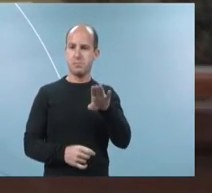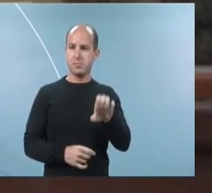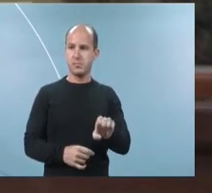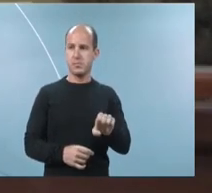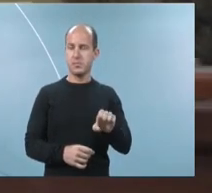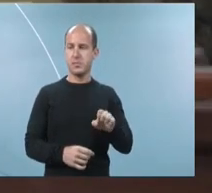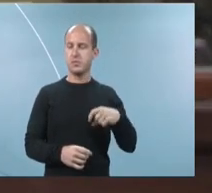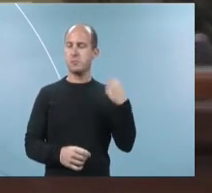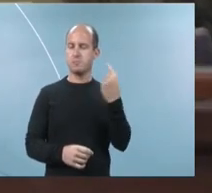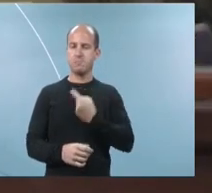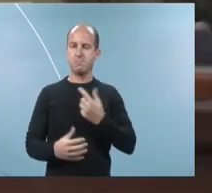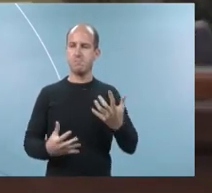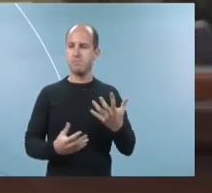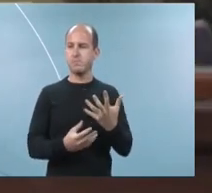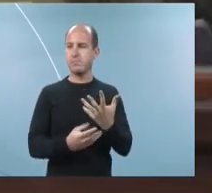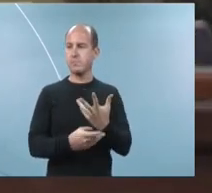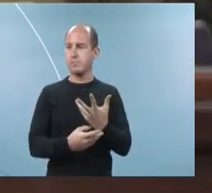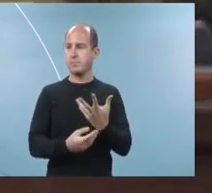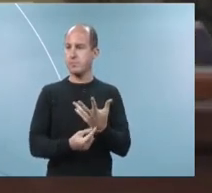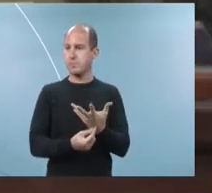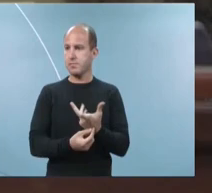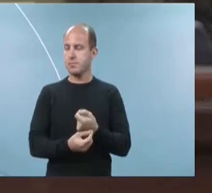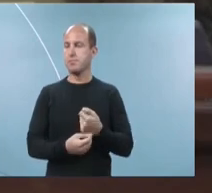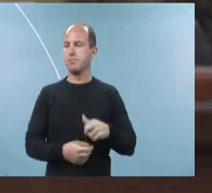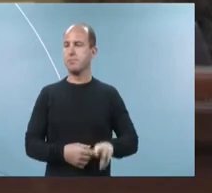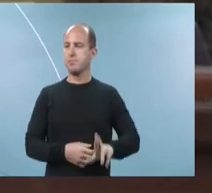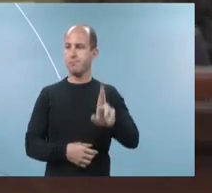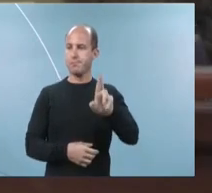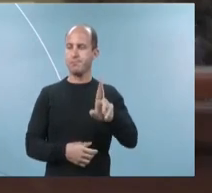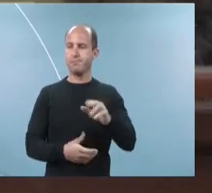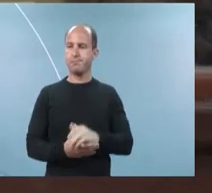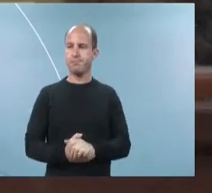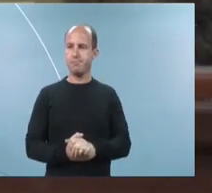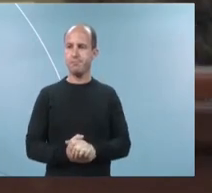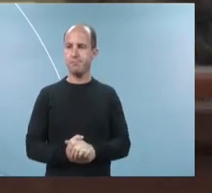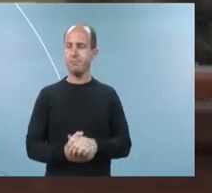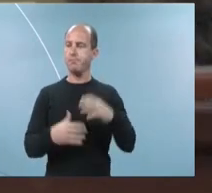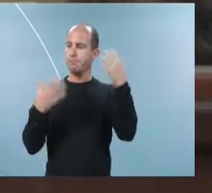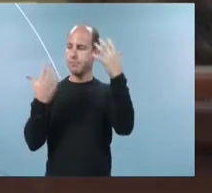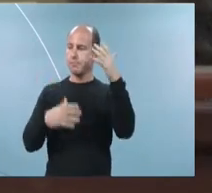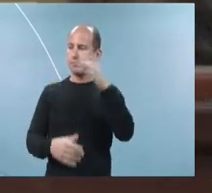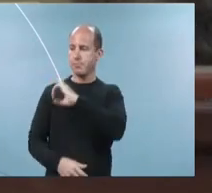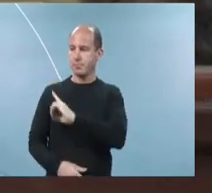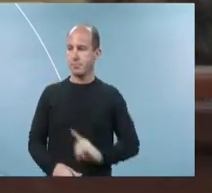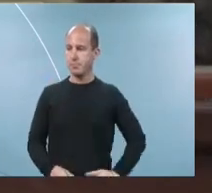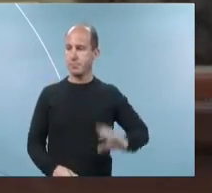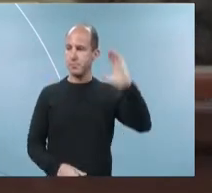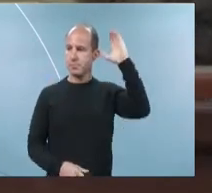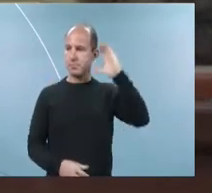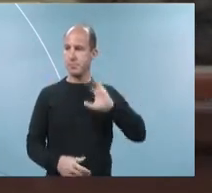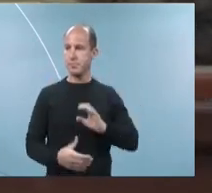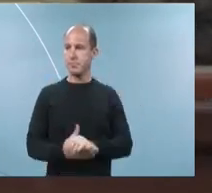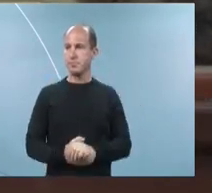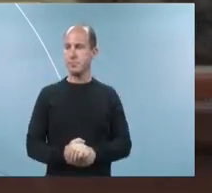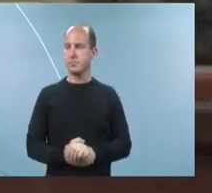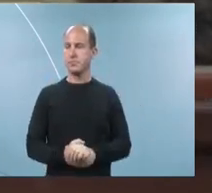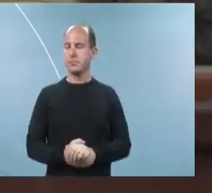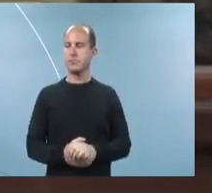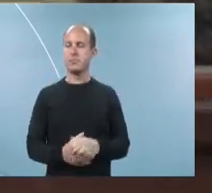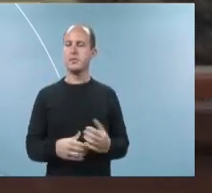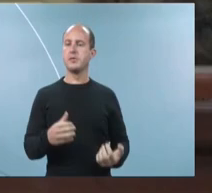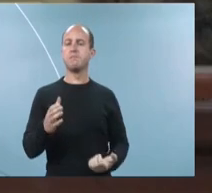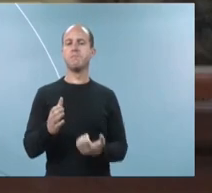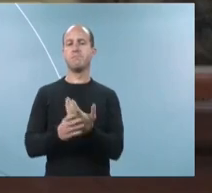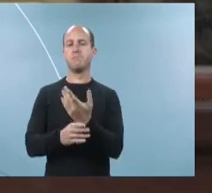cultura, do nosso artesanato, aqui representados. E parabéns à nossa deputada Cristiane Dantas por essa